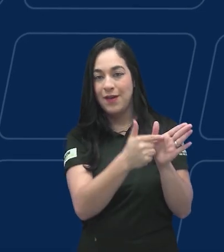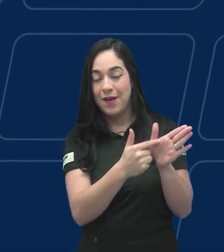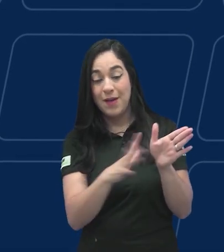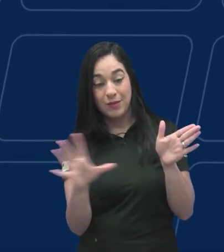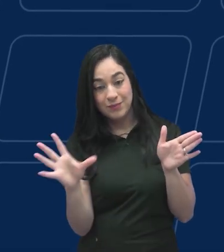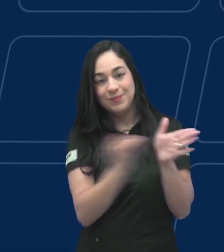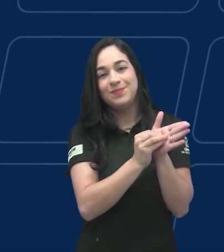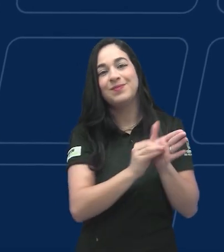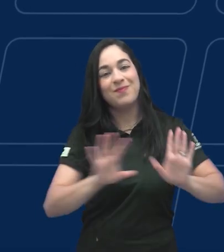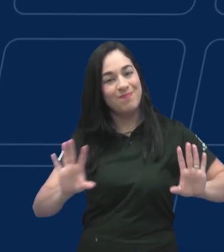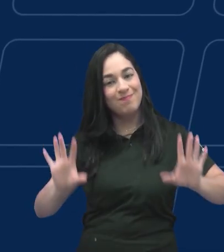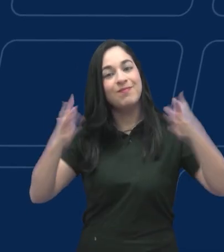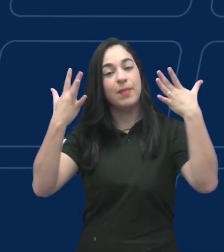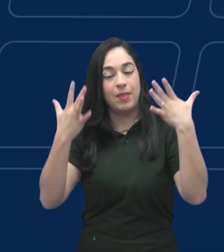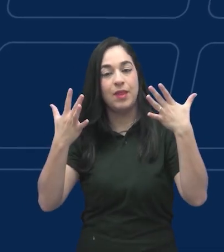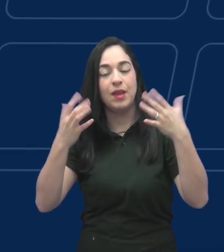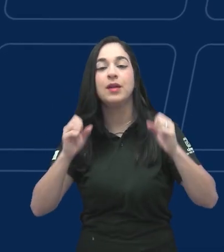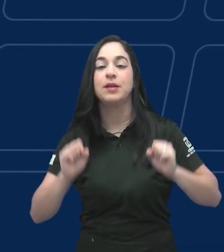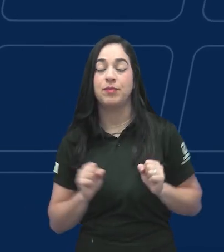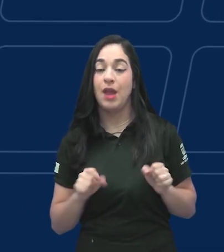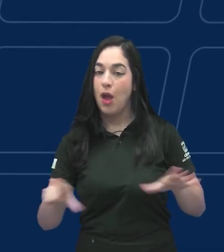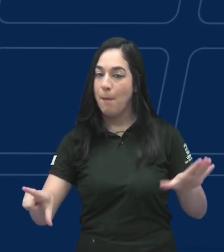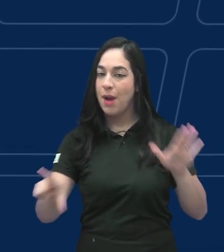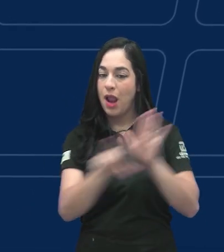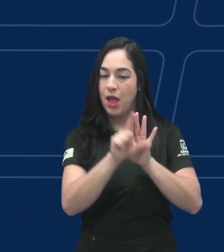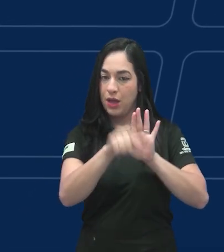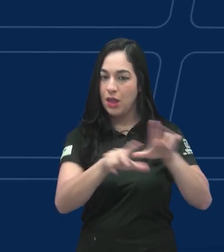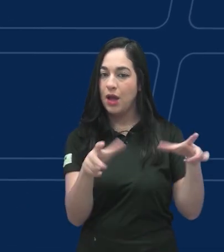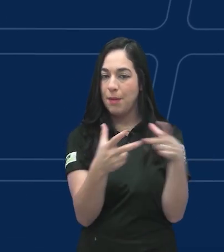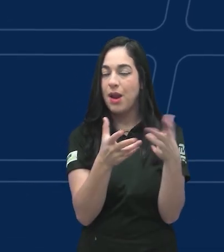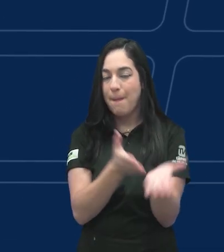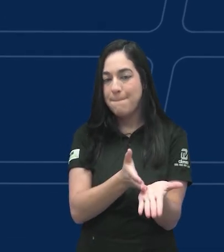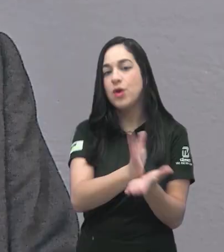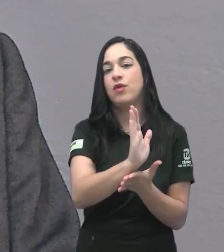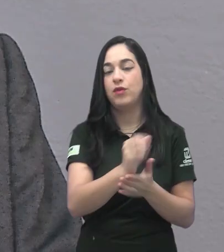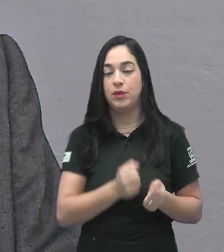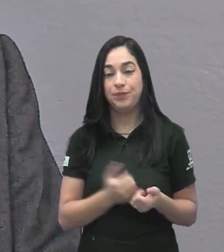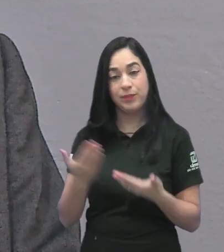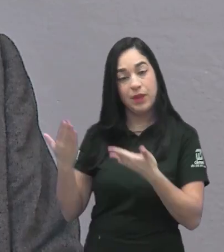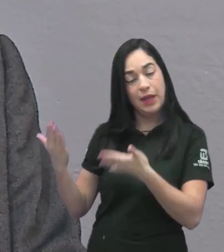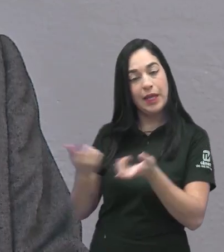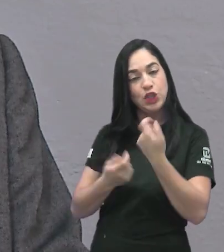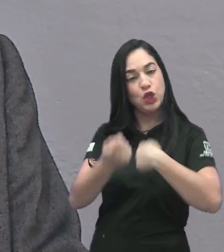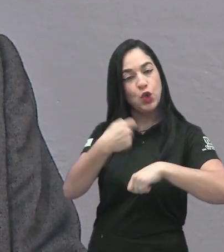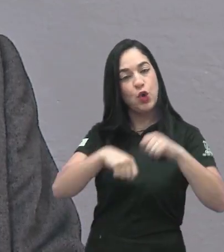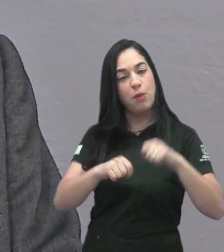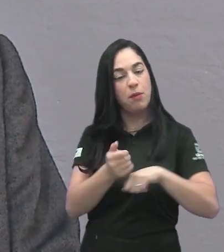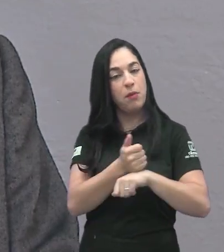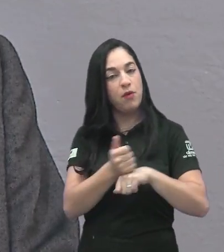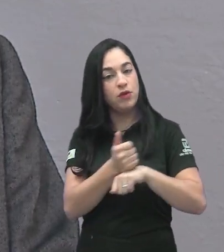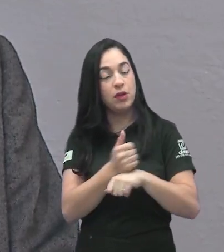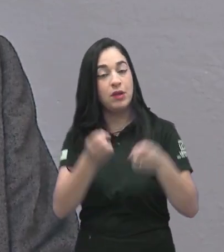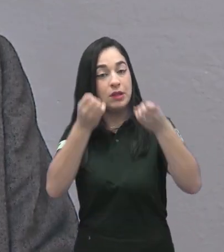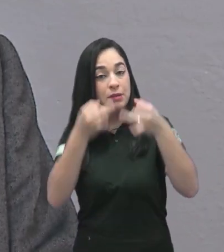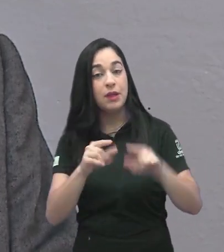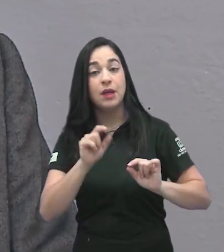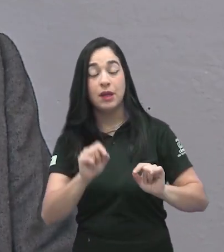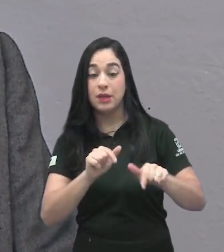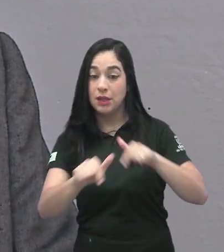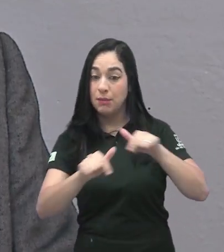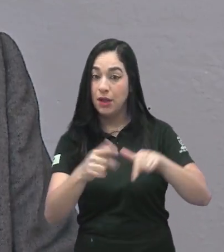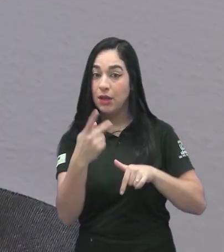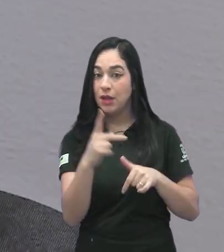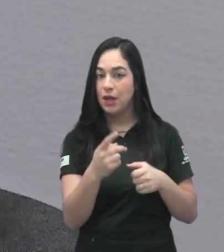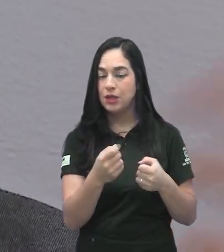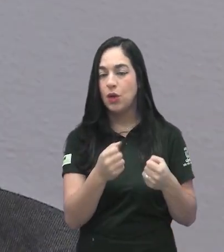do Motorista de Aplicativo. A iniciativa é fruto de uma lei aprovada na Câmara. Para este economista, os trabalhadores de plataforma online